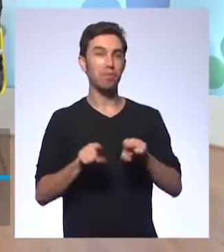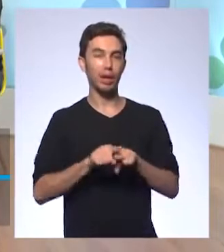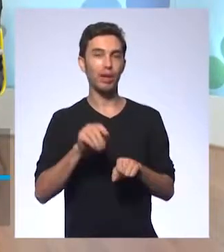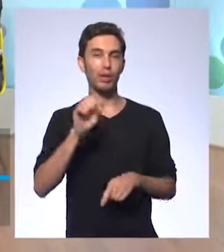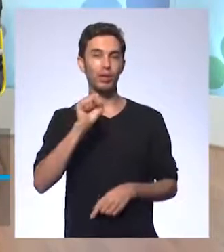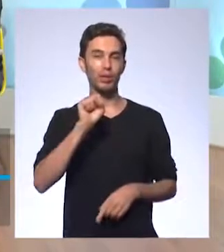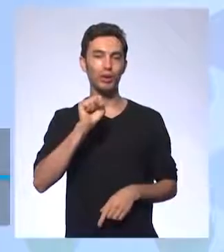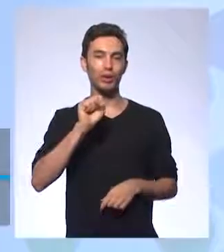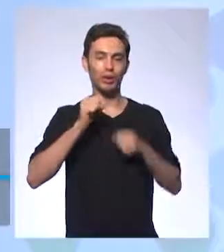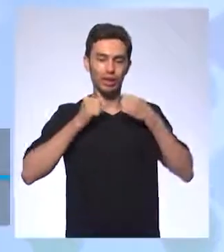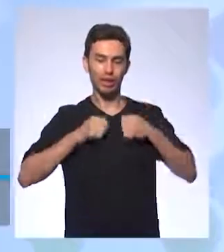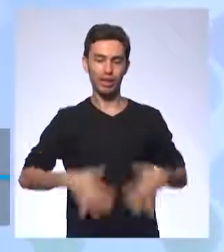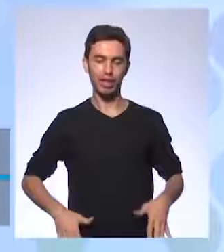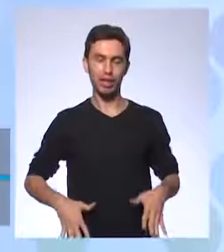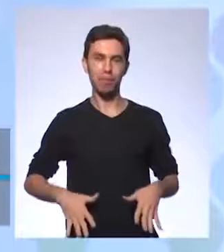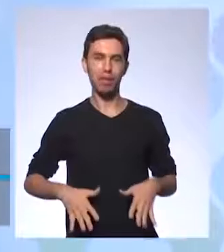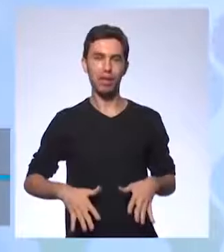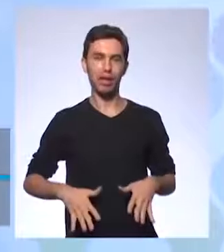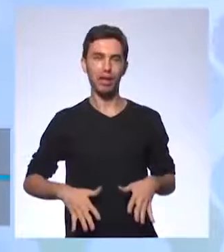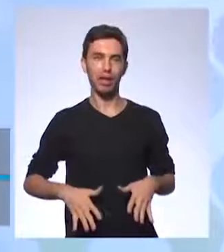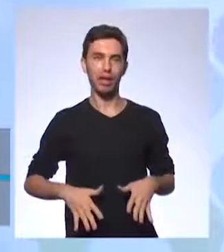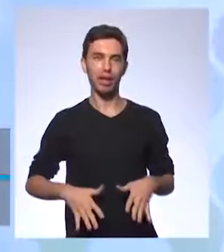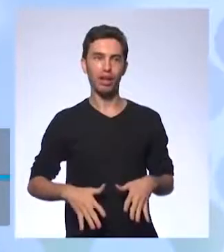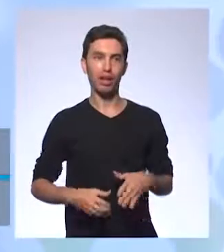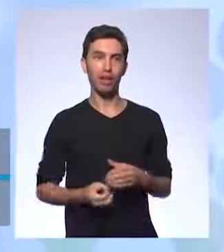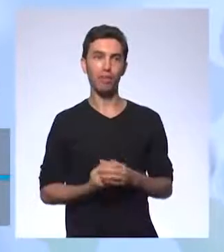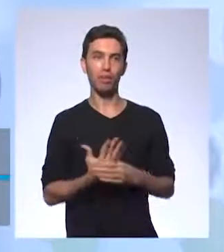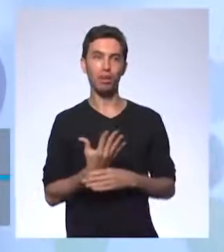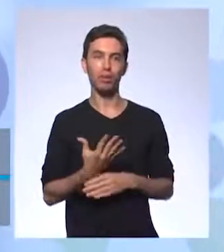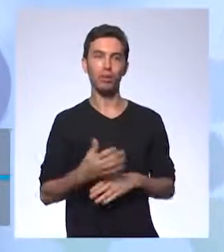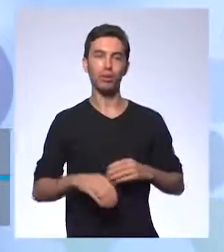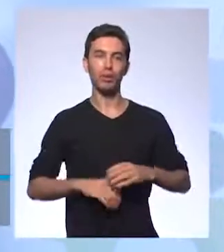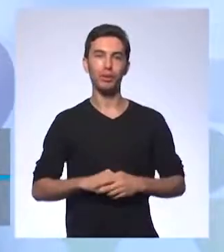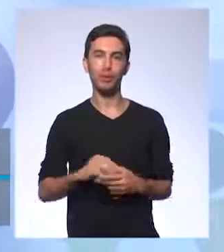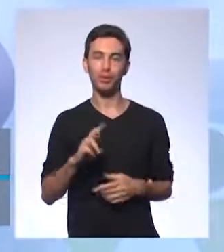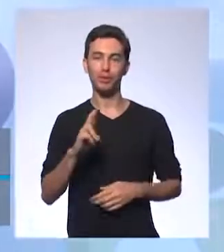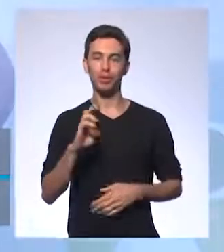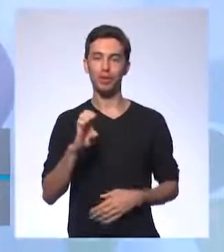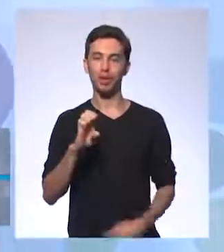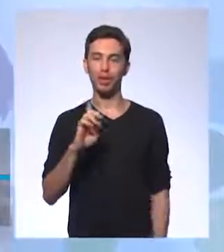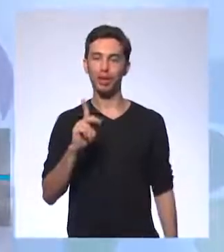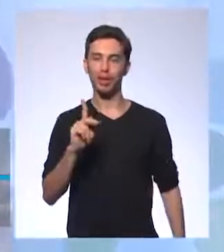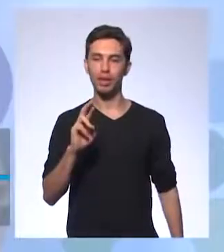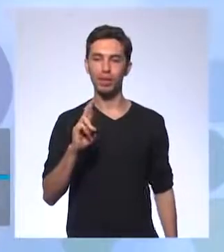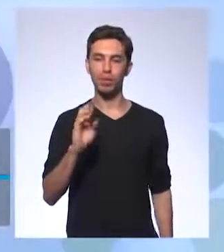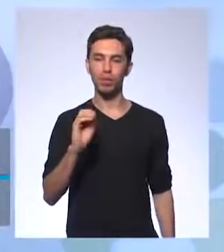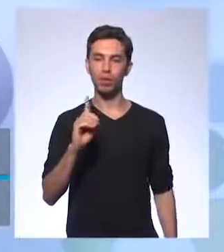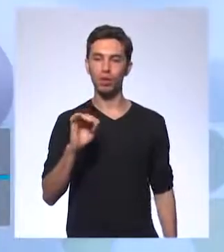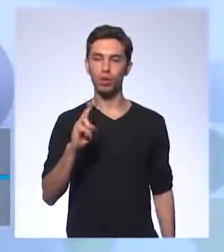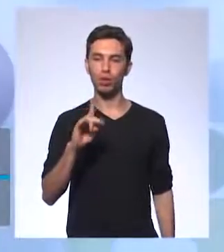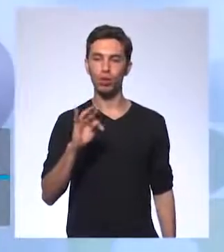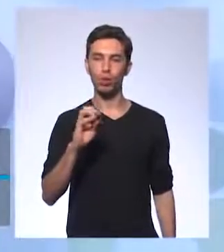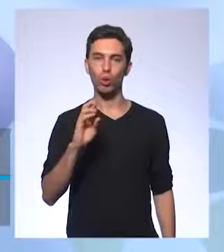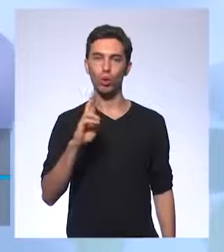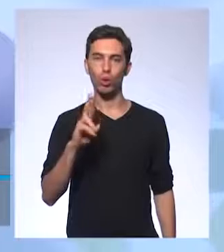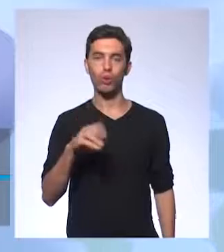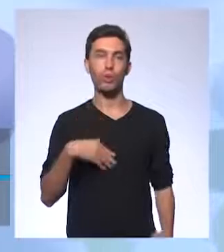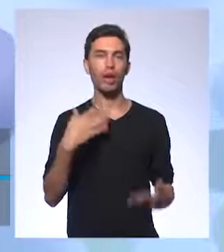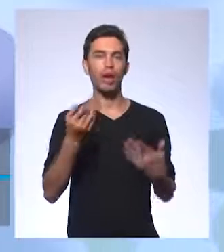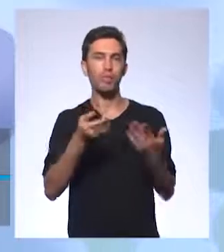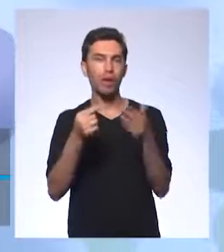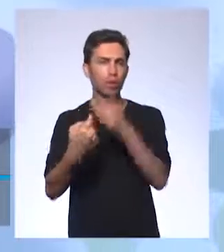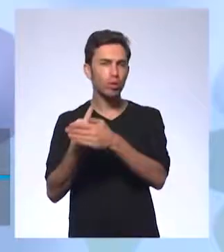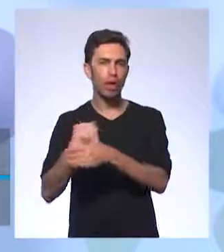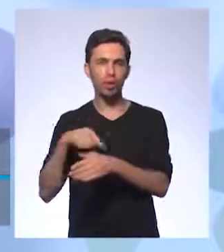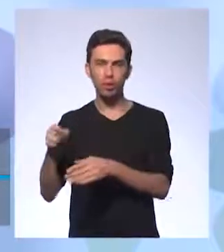Enquanto o professor está olhando ali, alguém perguntou no chat sobre os objetivos da aula. Então, o objetivo específico aqui é a gente